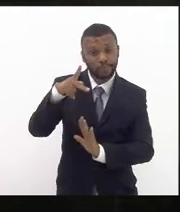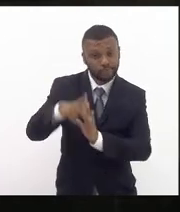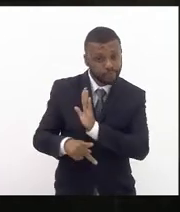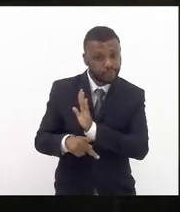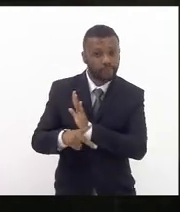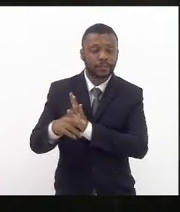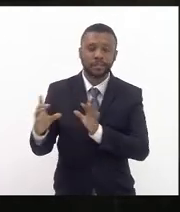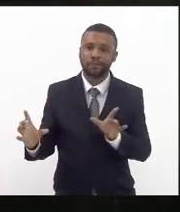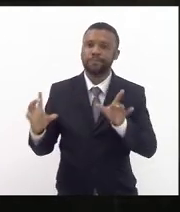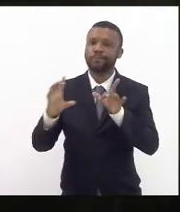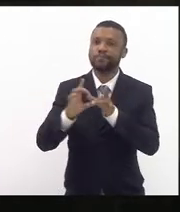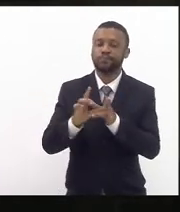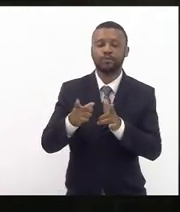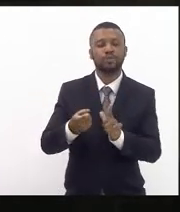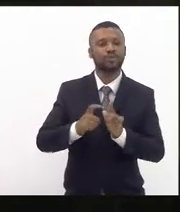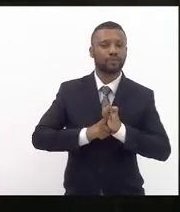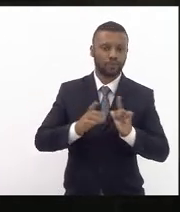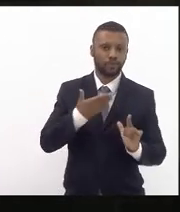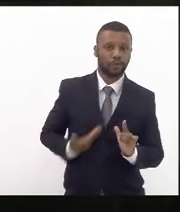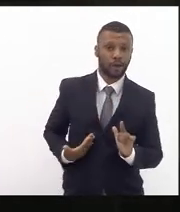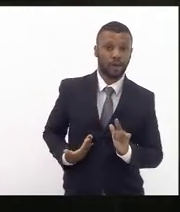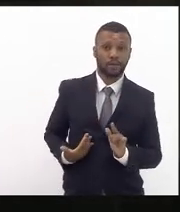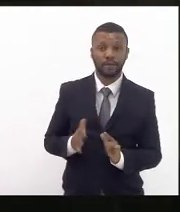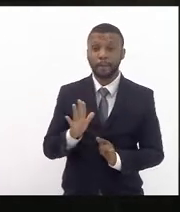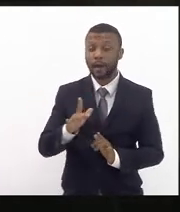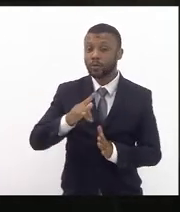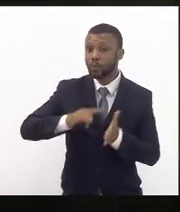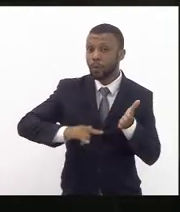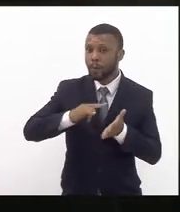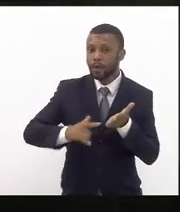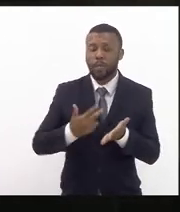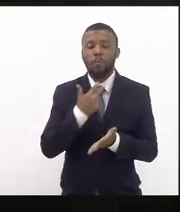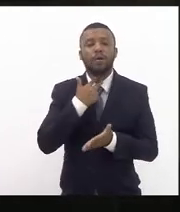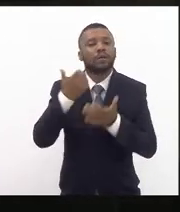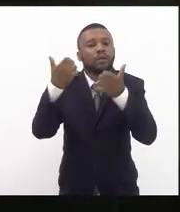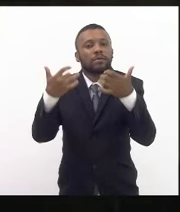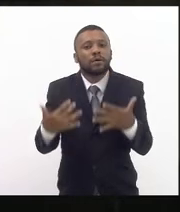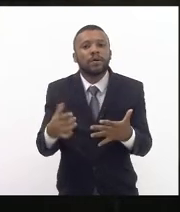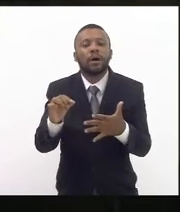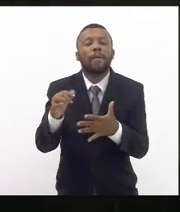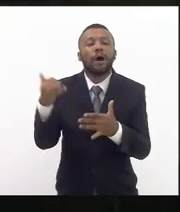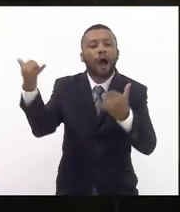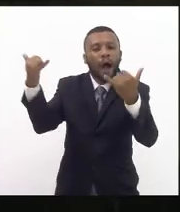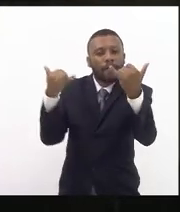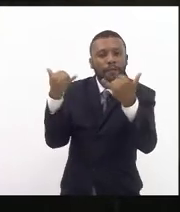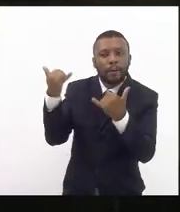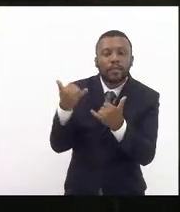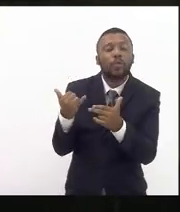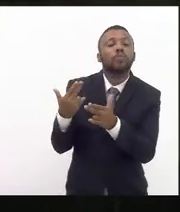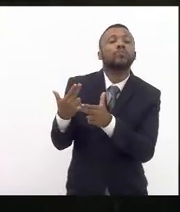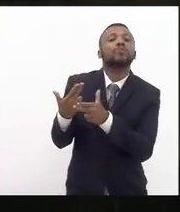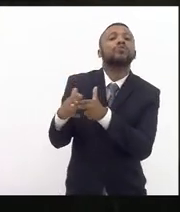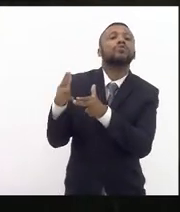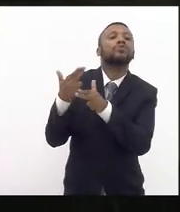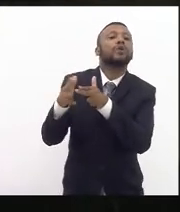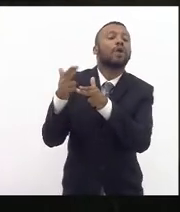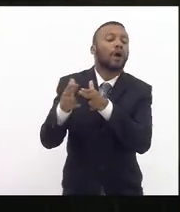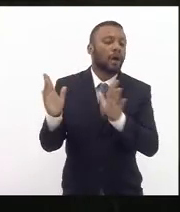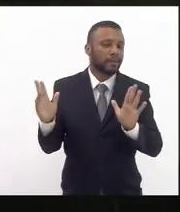o Estado, cujos documentos não podem ser classificados como informação sigilosa. Esse é um